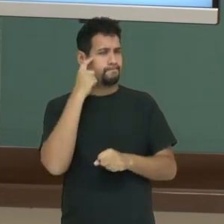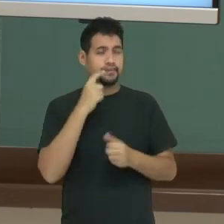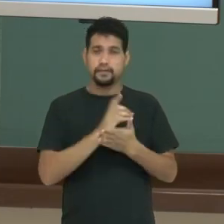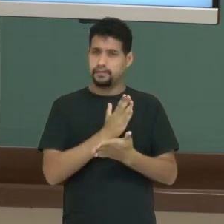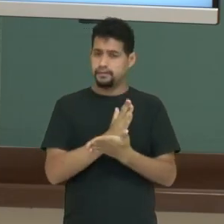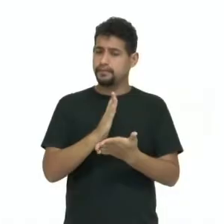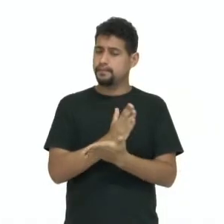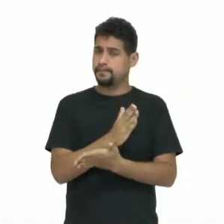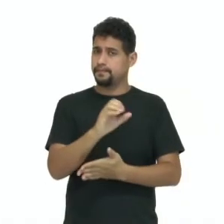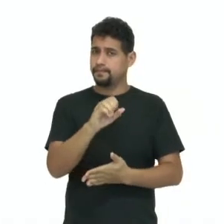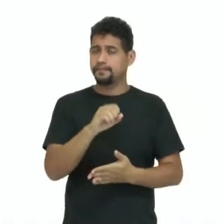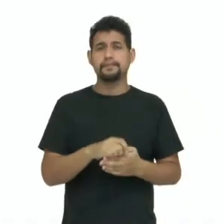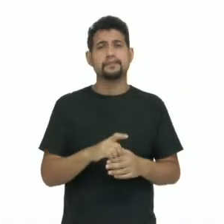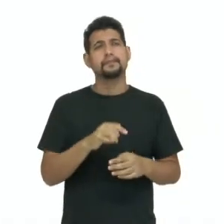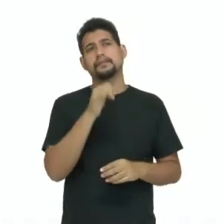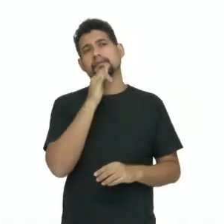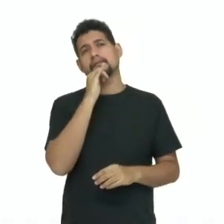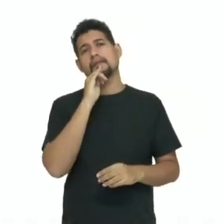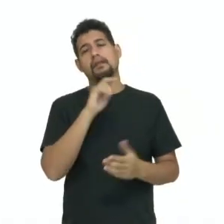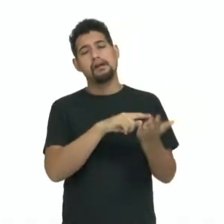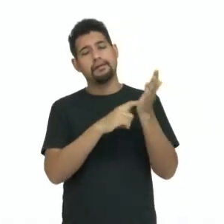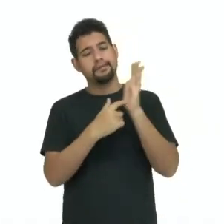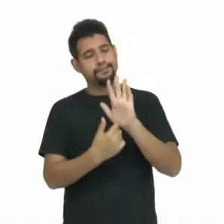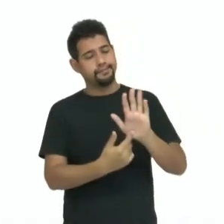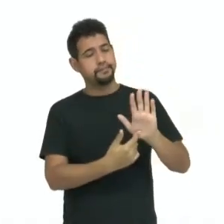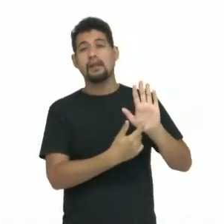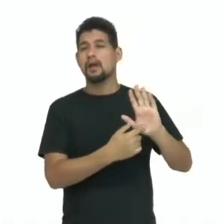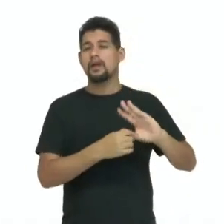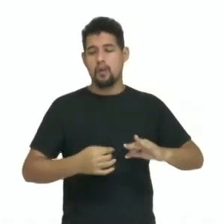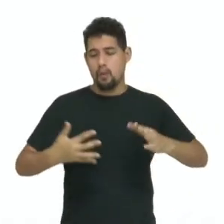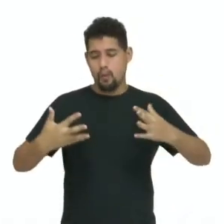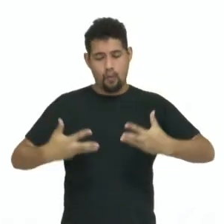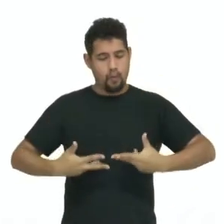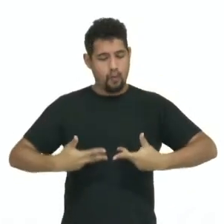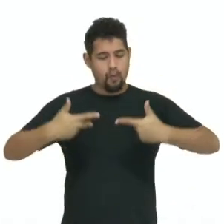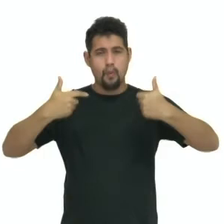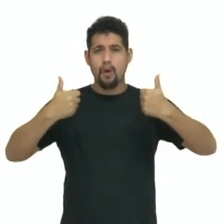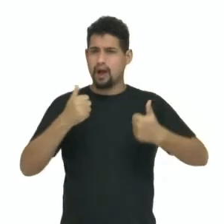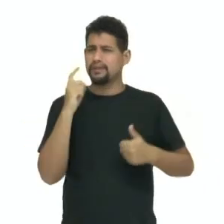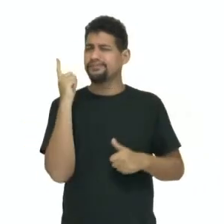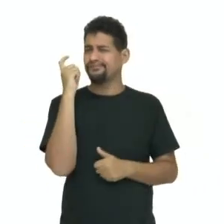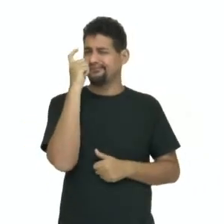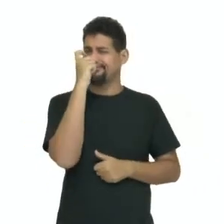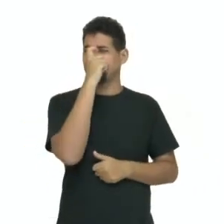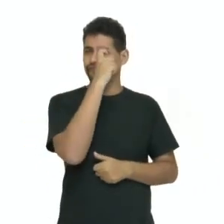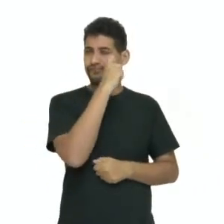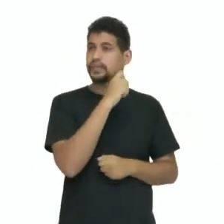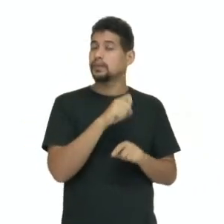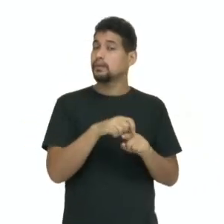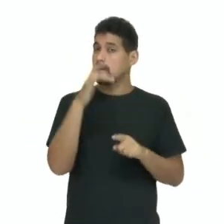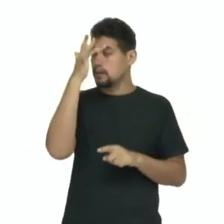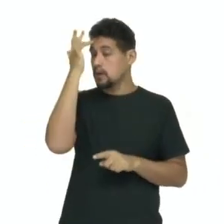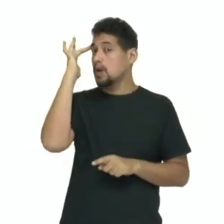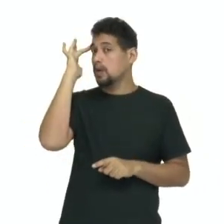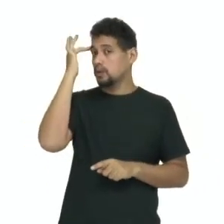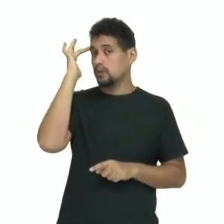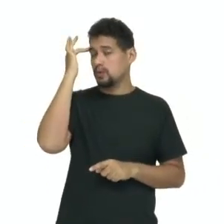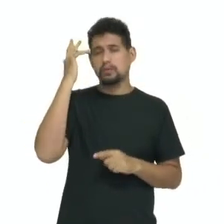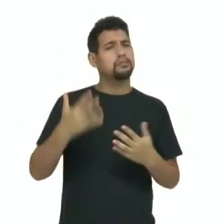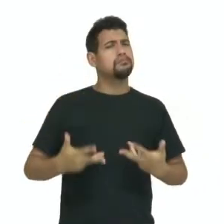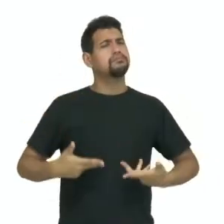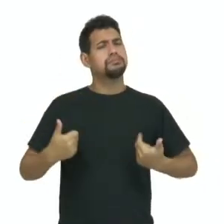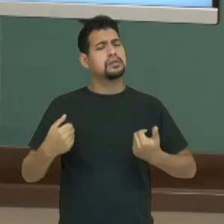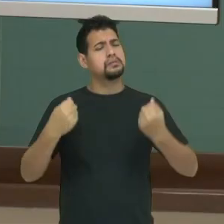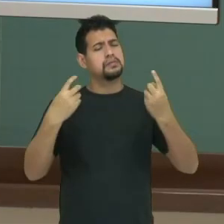alguns. Por exemplo, apresentar suas qualificações. É difícil, até mesmo para um adulto profissional qualificado,